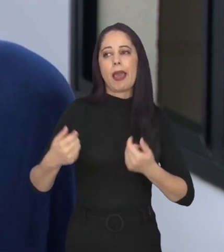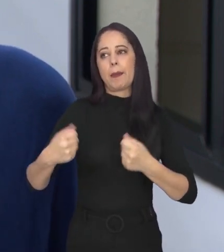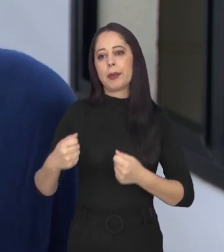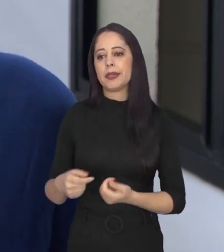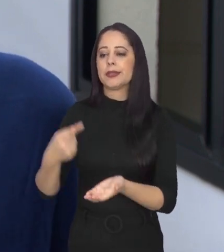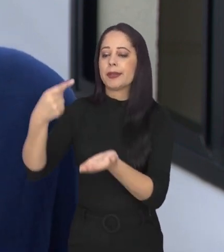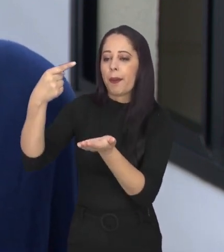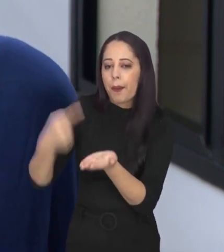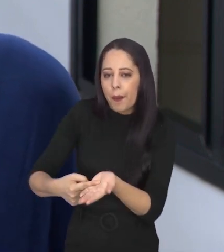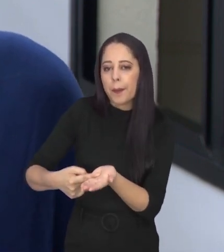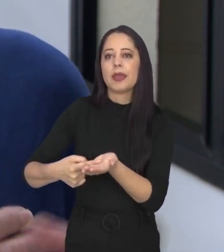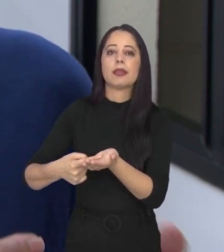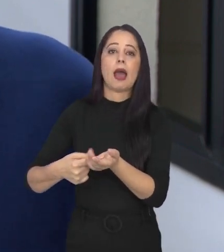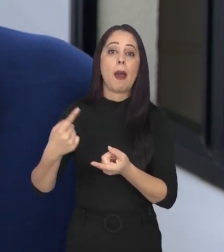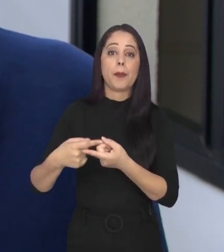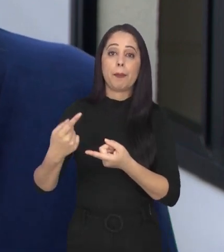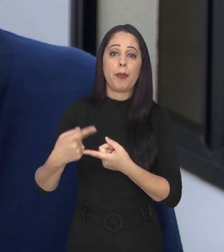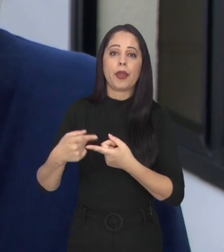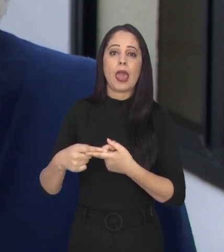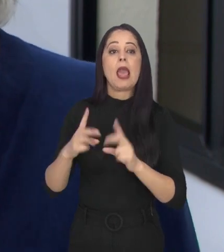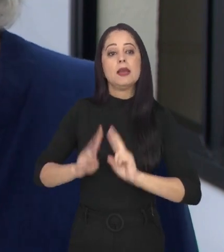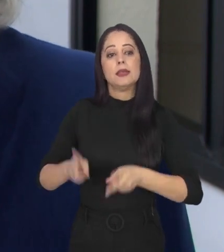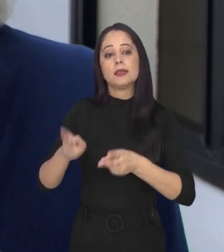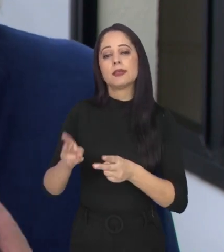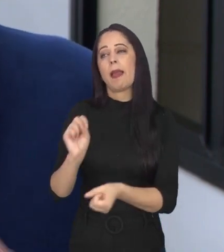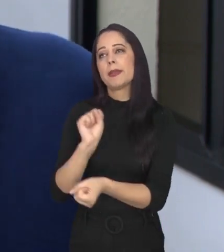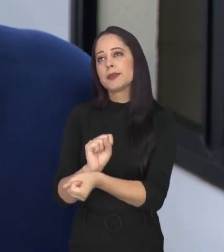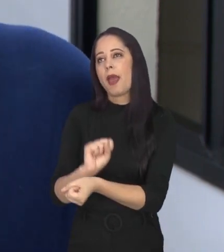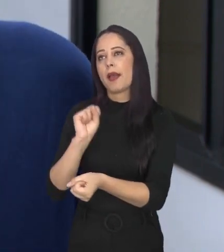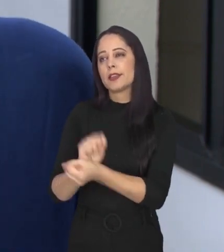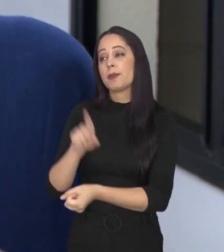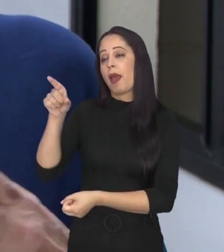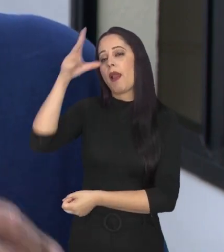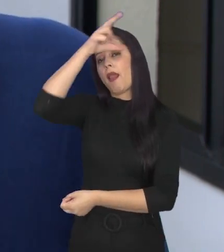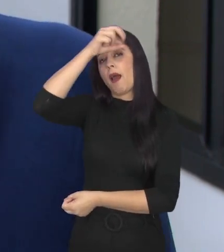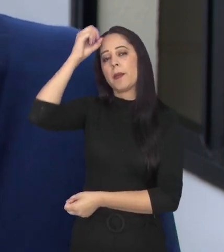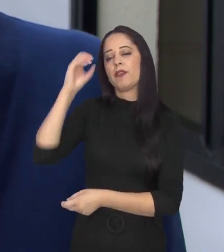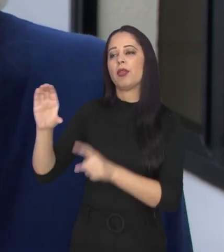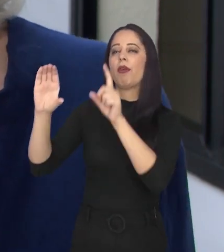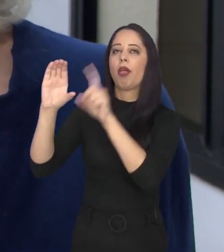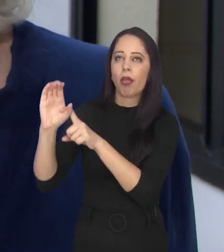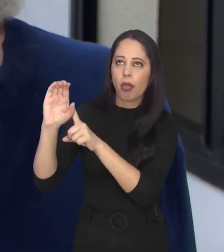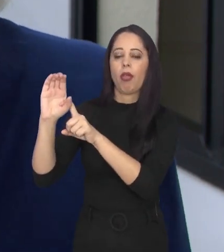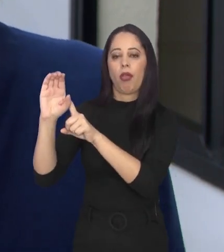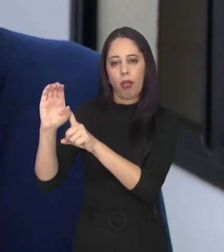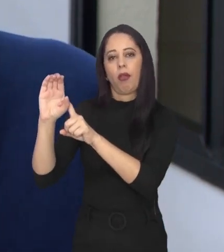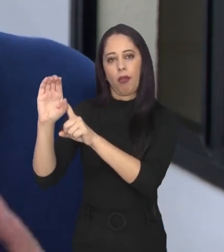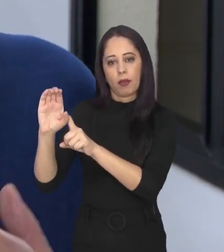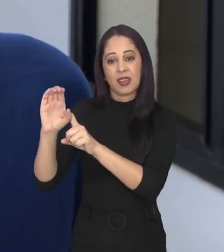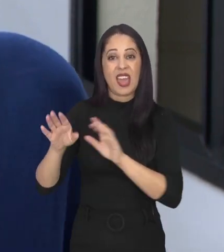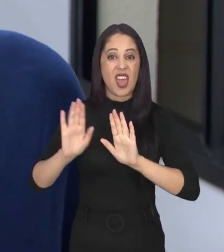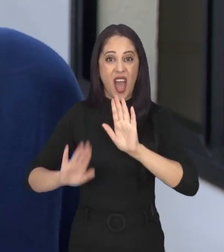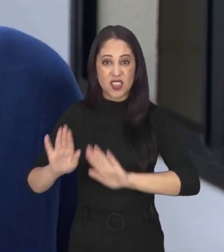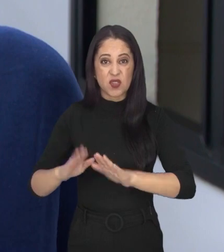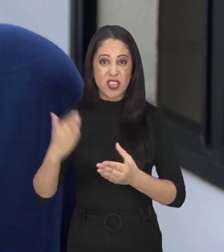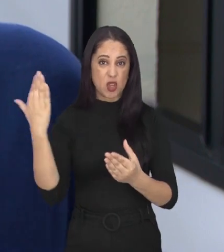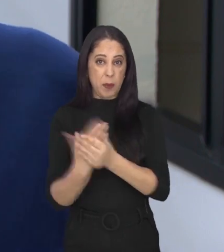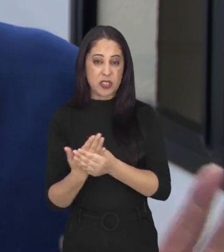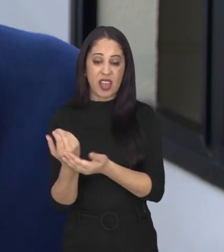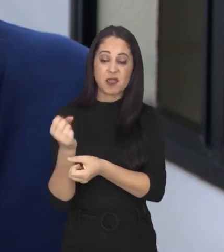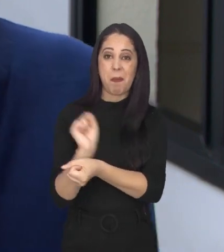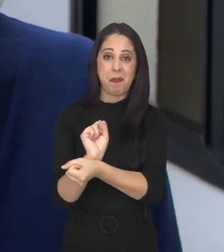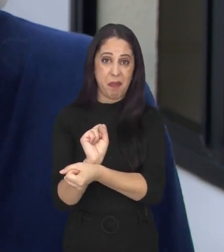tem que, fica dependendo da prefeitura, para marcar, para a prefeitura se inteirar. Às vezes o processo é